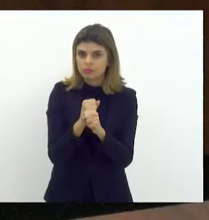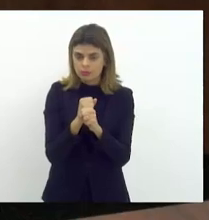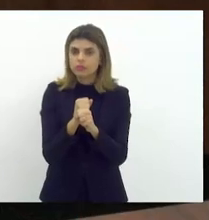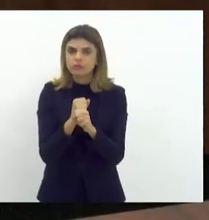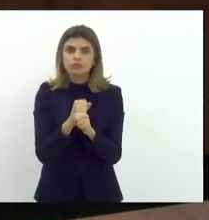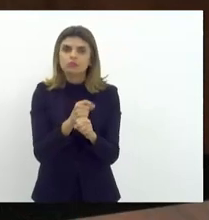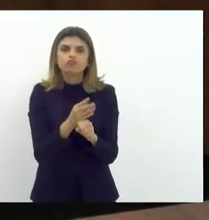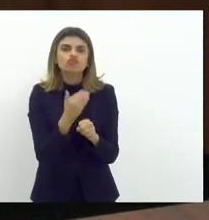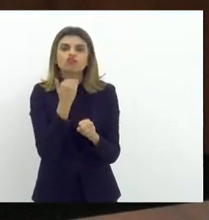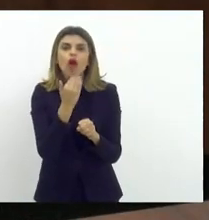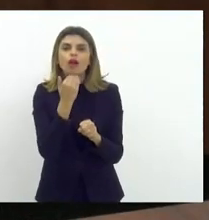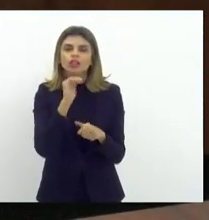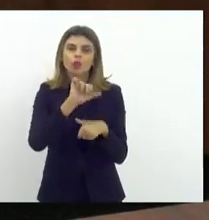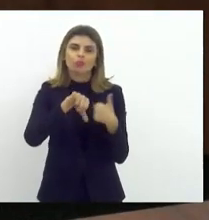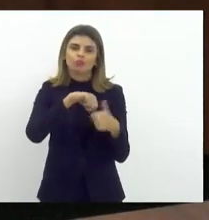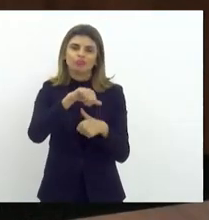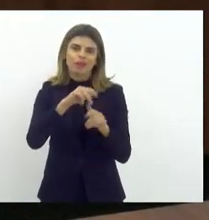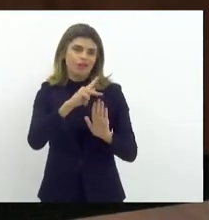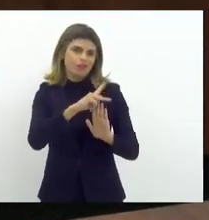o programa de